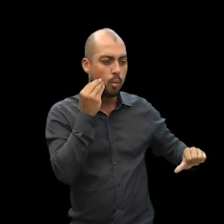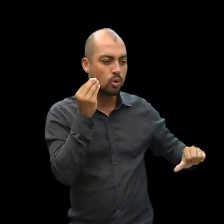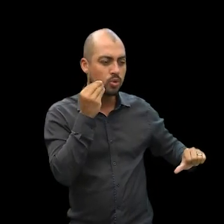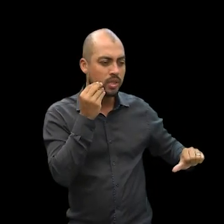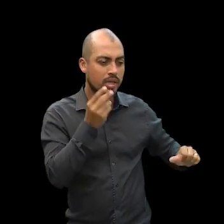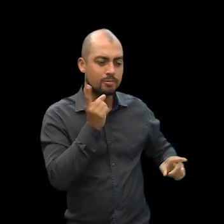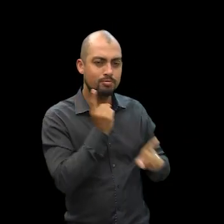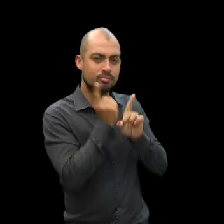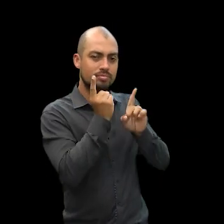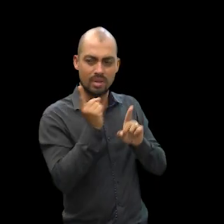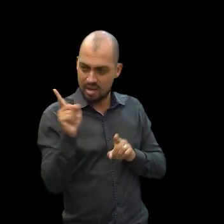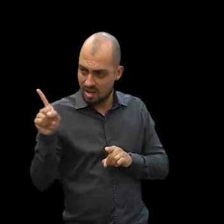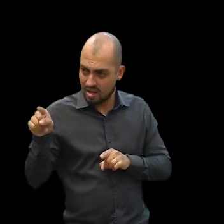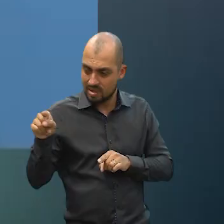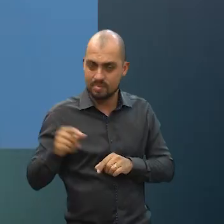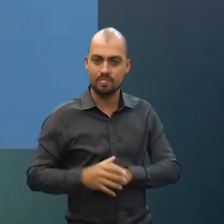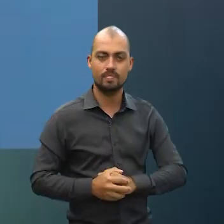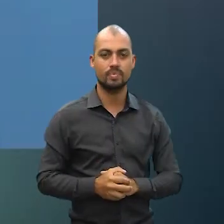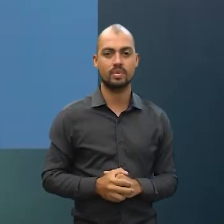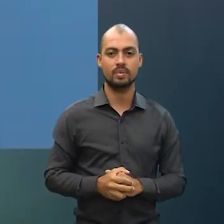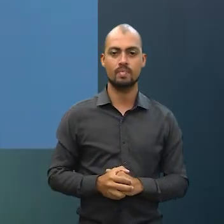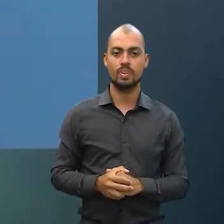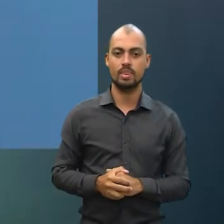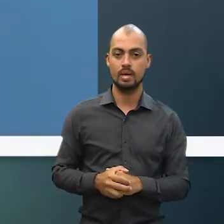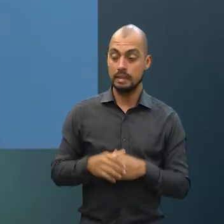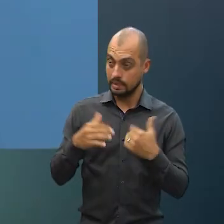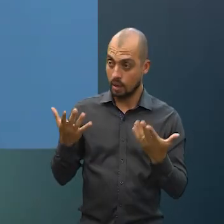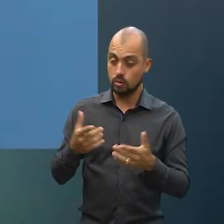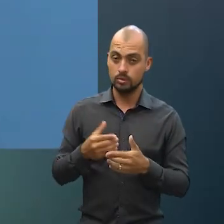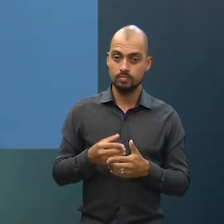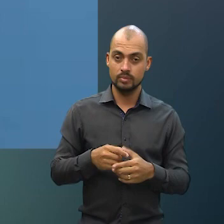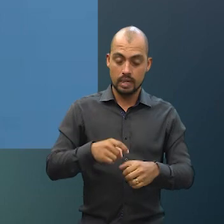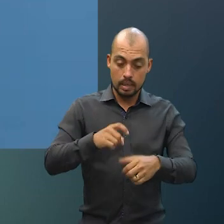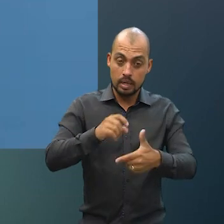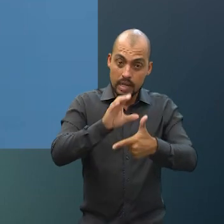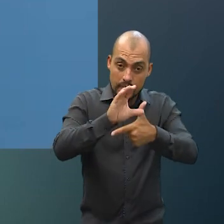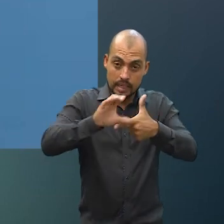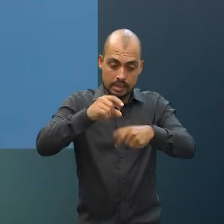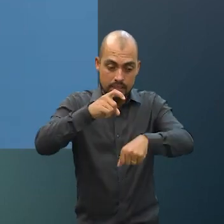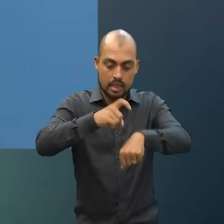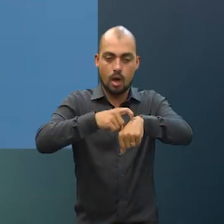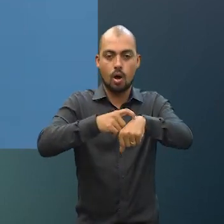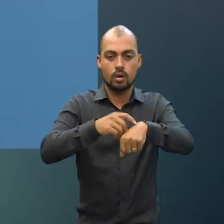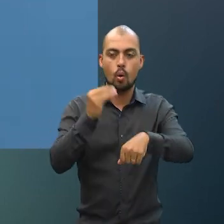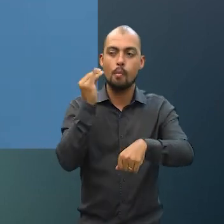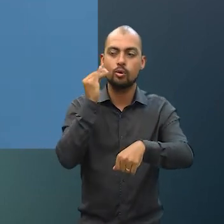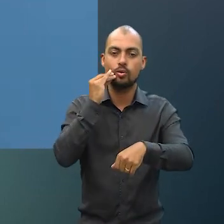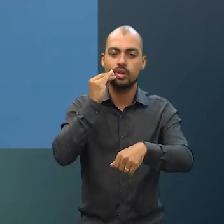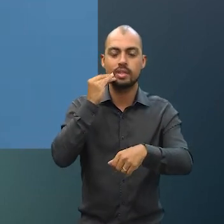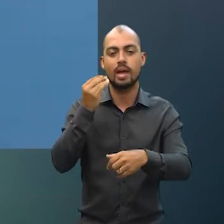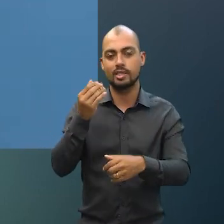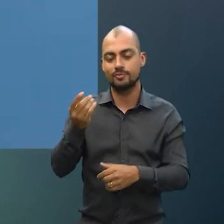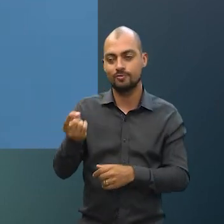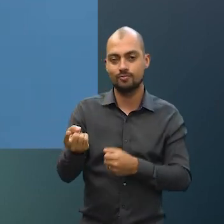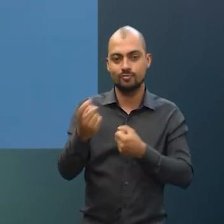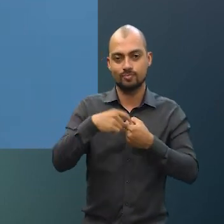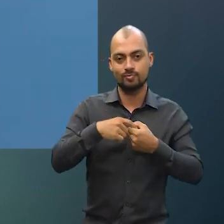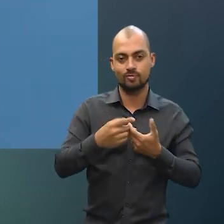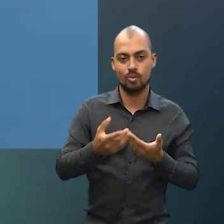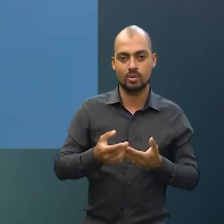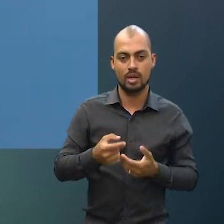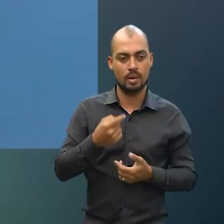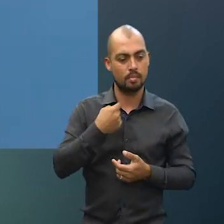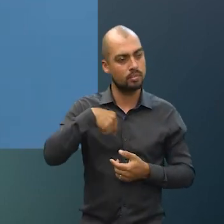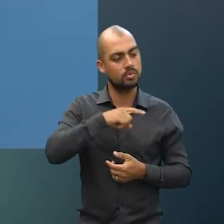isso? Dizem que é na hora da crise que as oportunidades aparecem, né? E para nós não foi